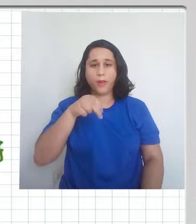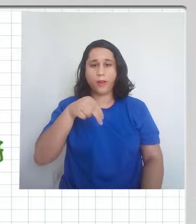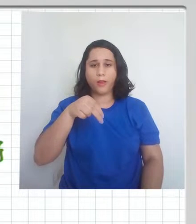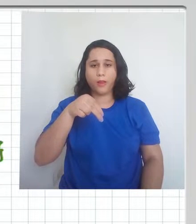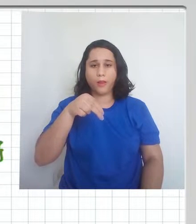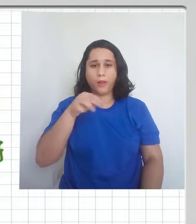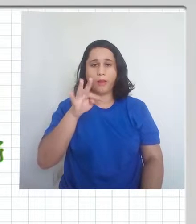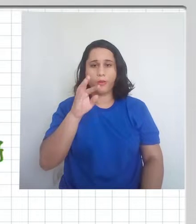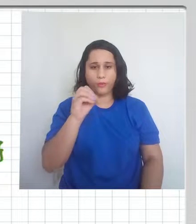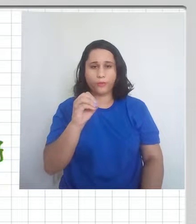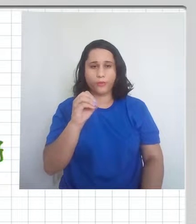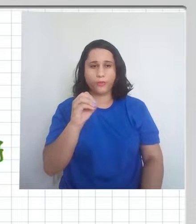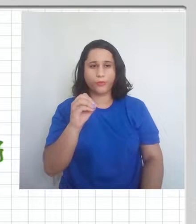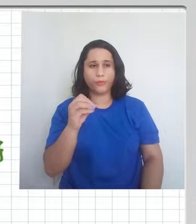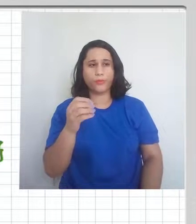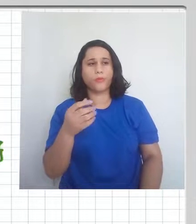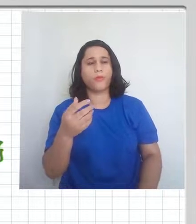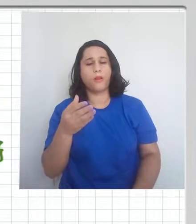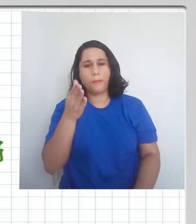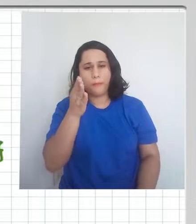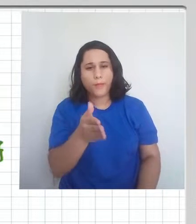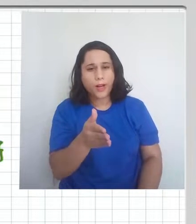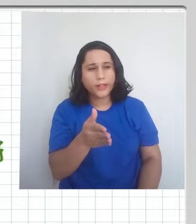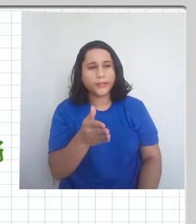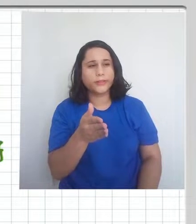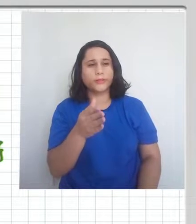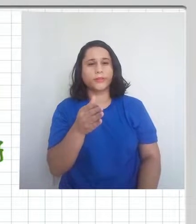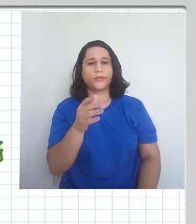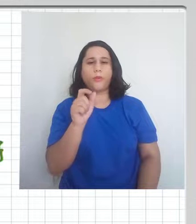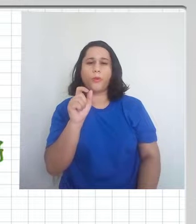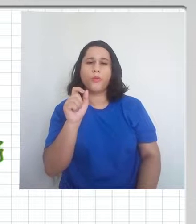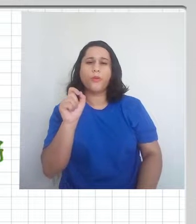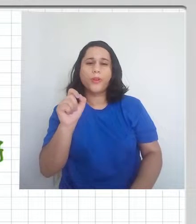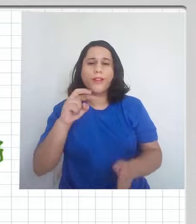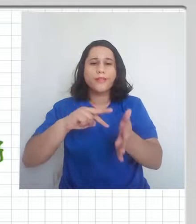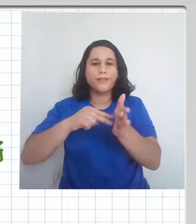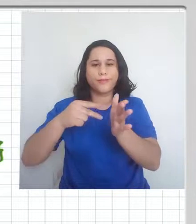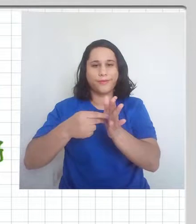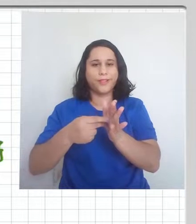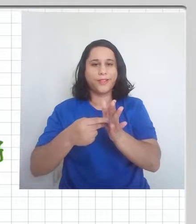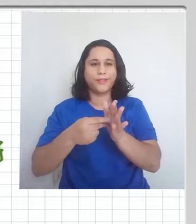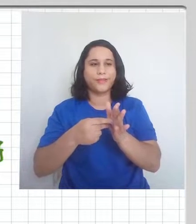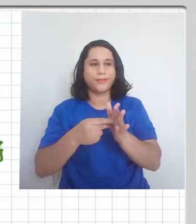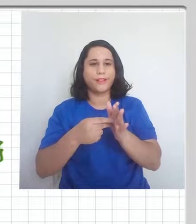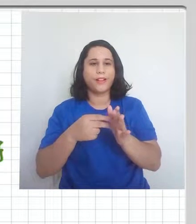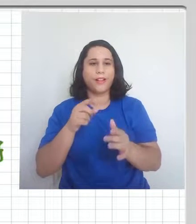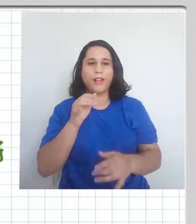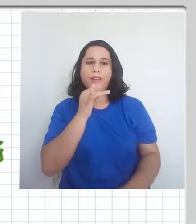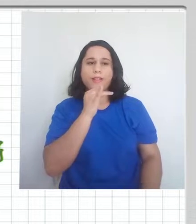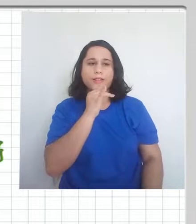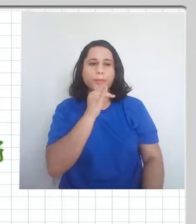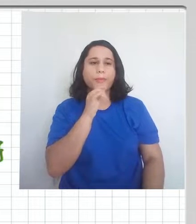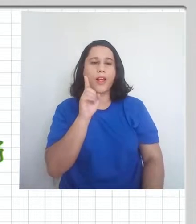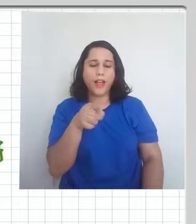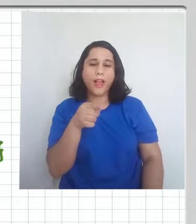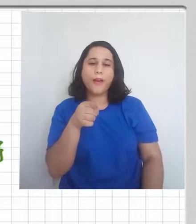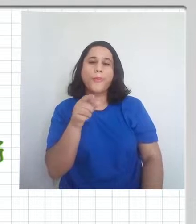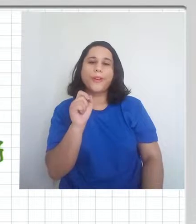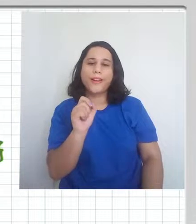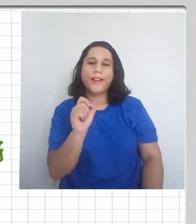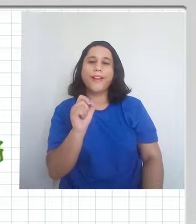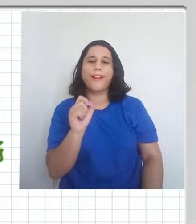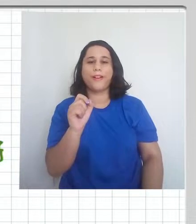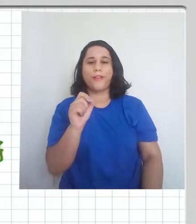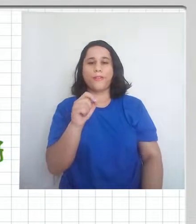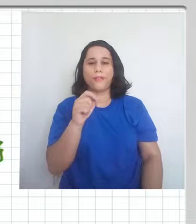X, barrinha, tal que, X é uma vogal do alfabeto. É assim que você lê